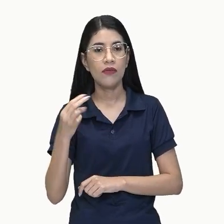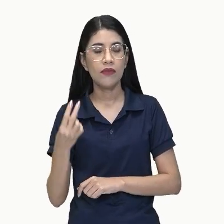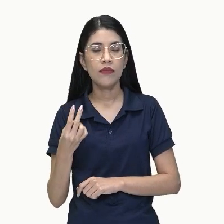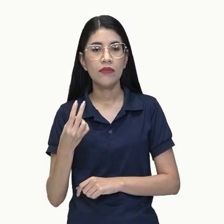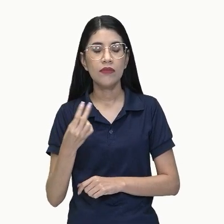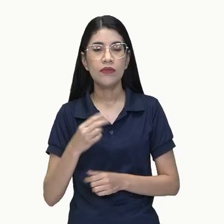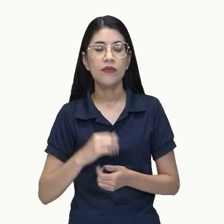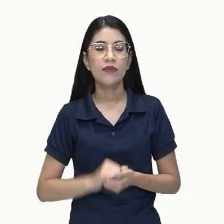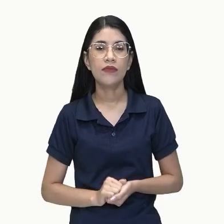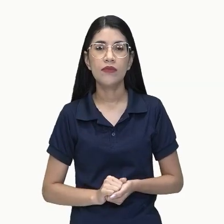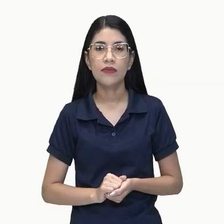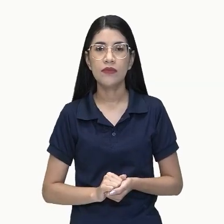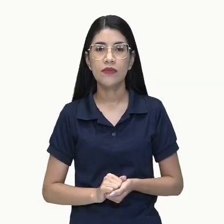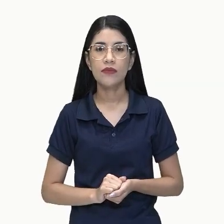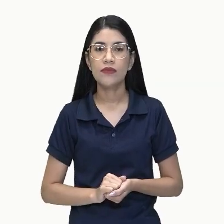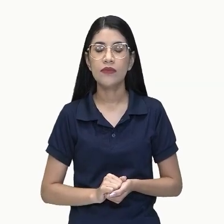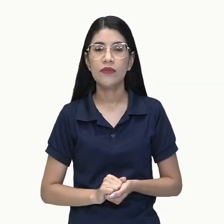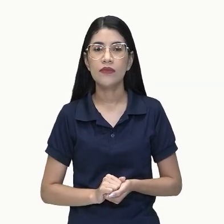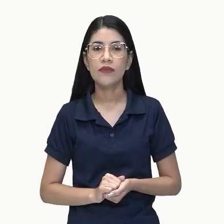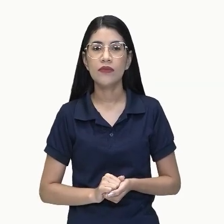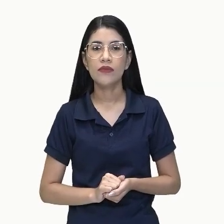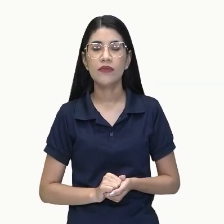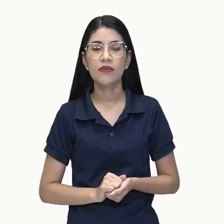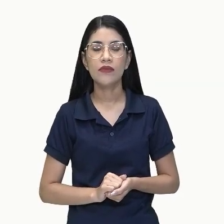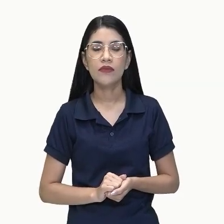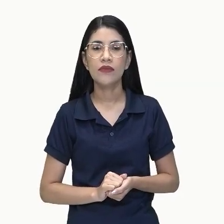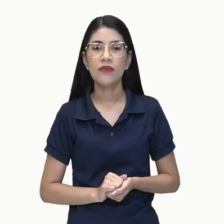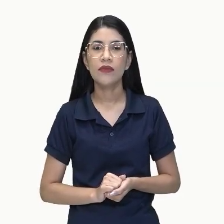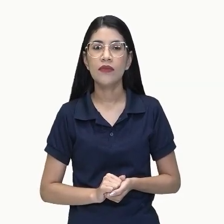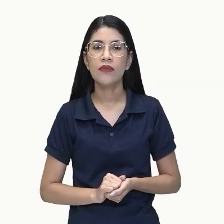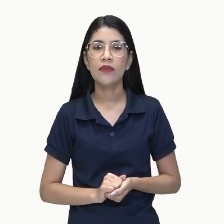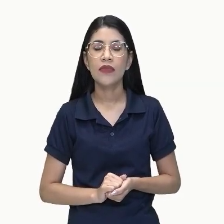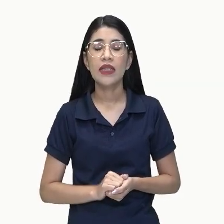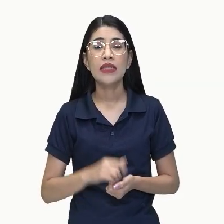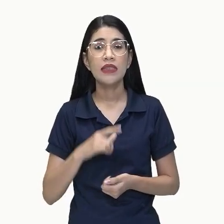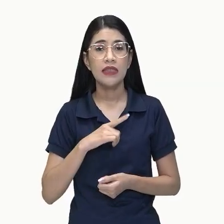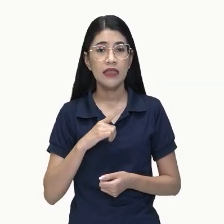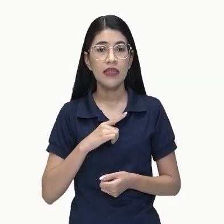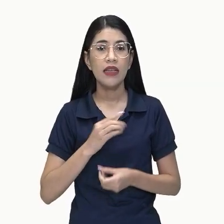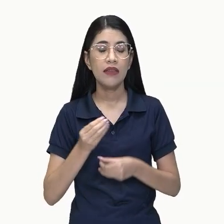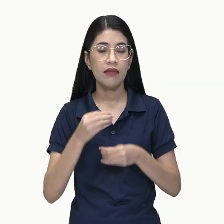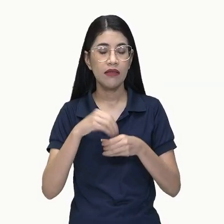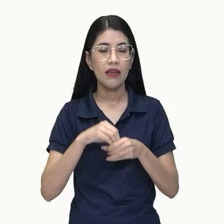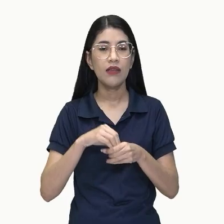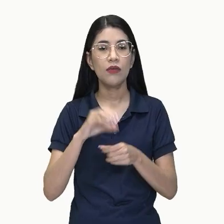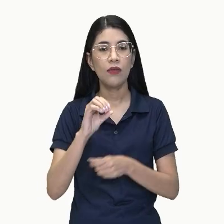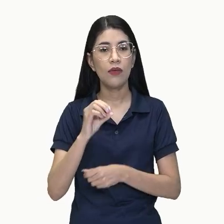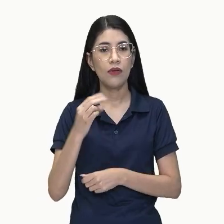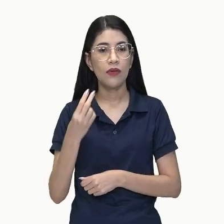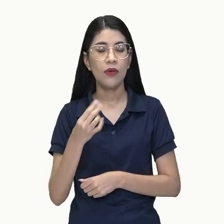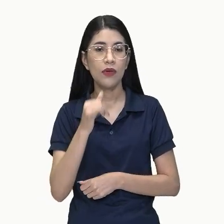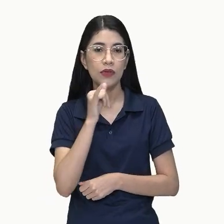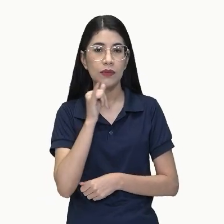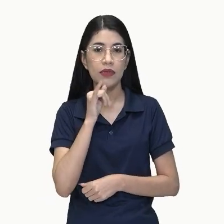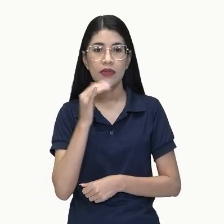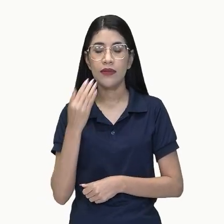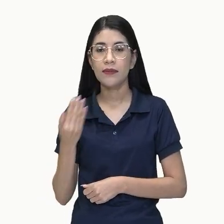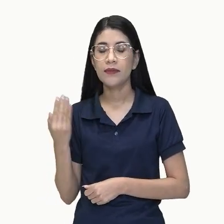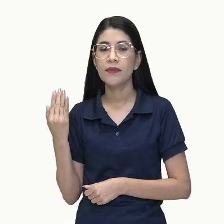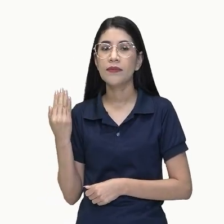na composição. Quando ele tem oxigênio, que é o caso desses exemplos que vocês